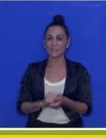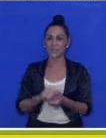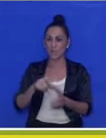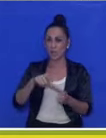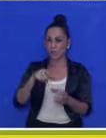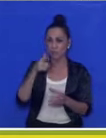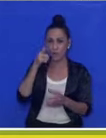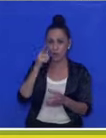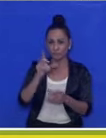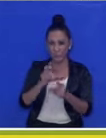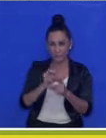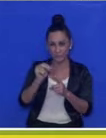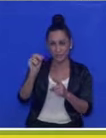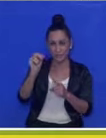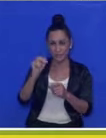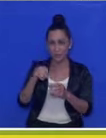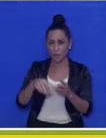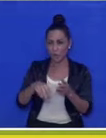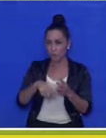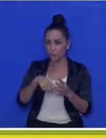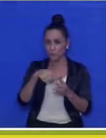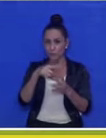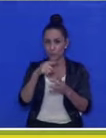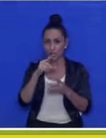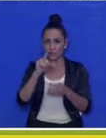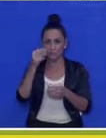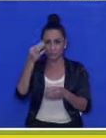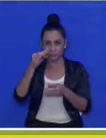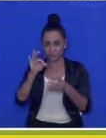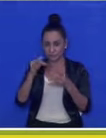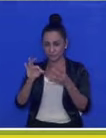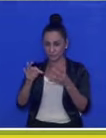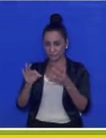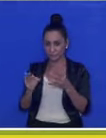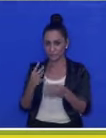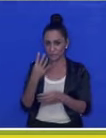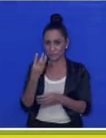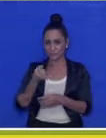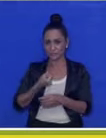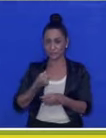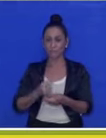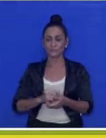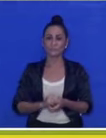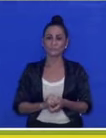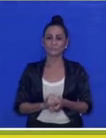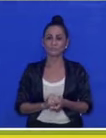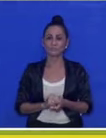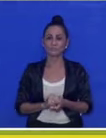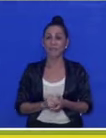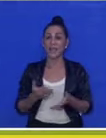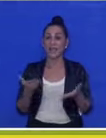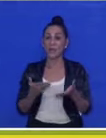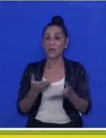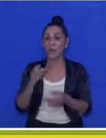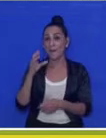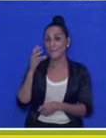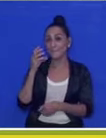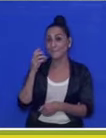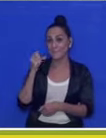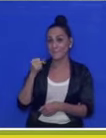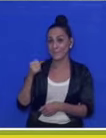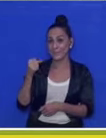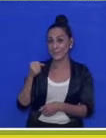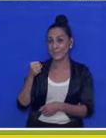Você ganha a partir de 4 acertos no dia de sorte. Bola branca, número 30, branca 30.